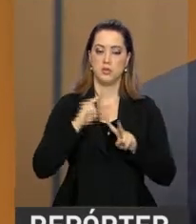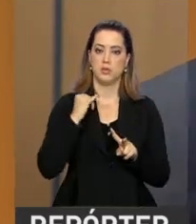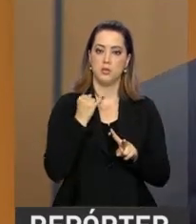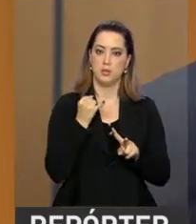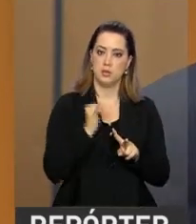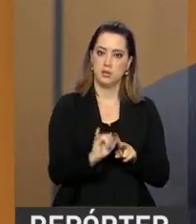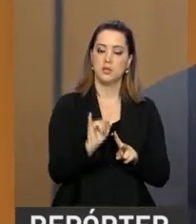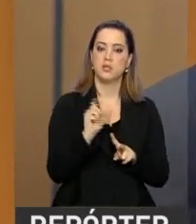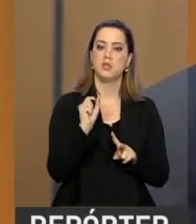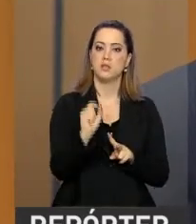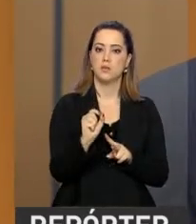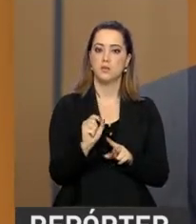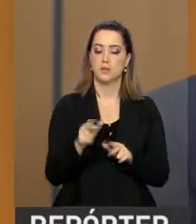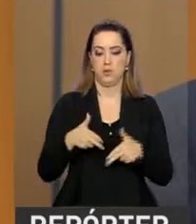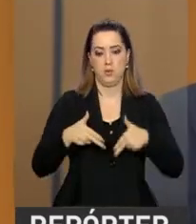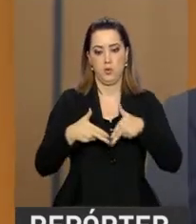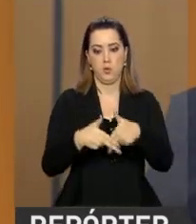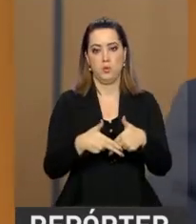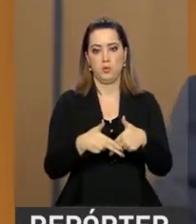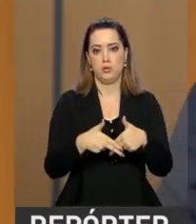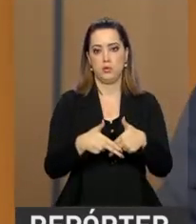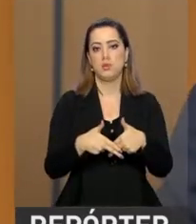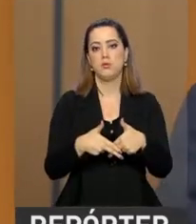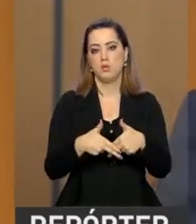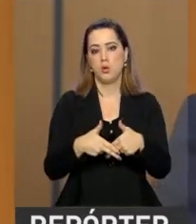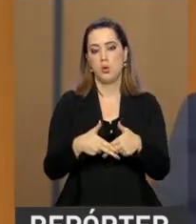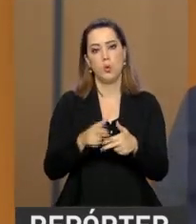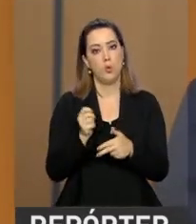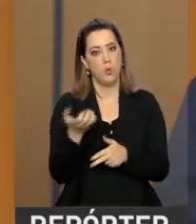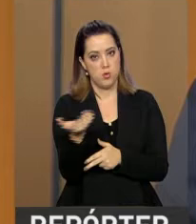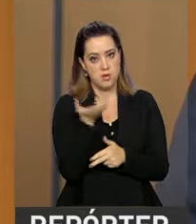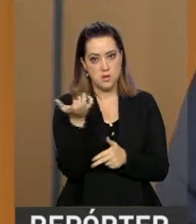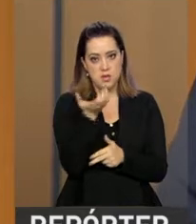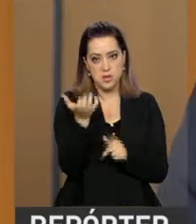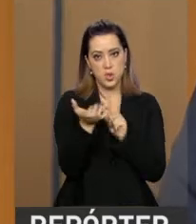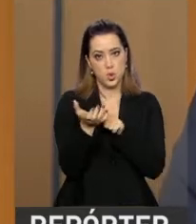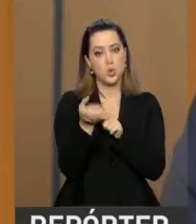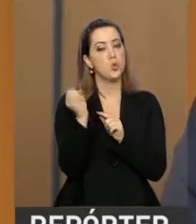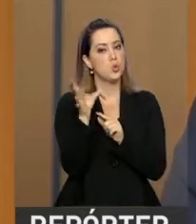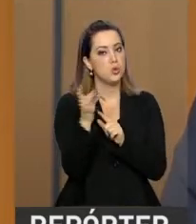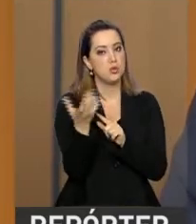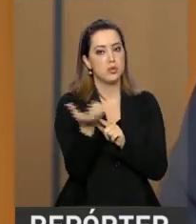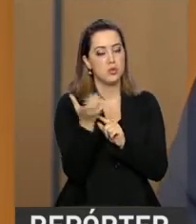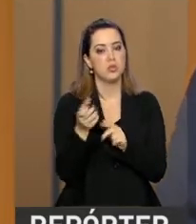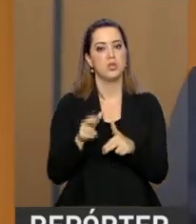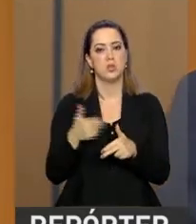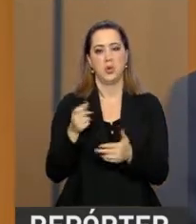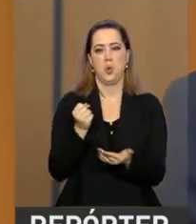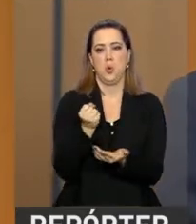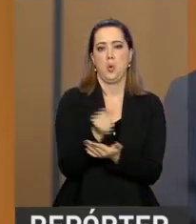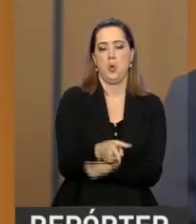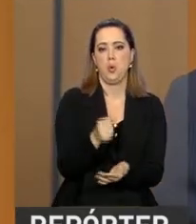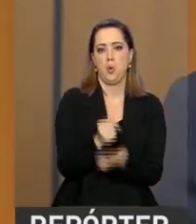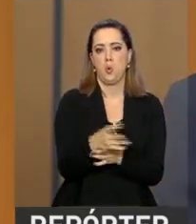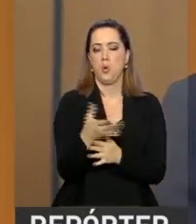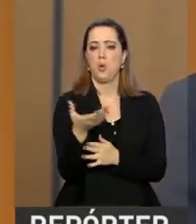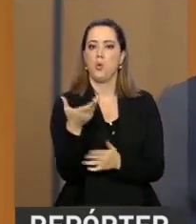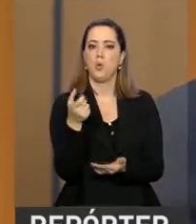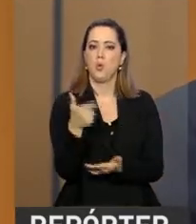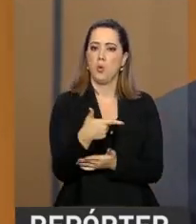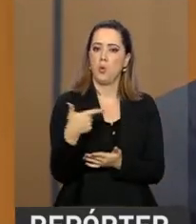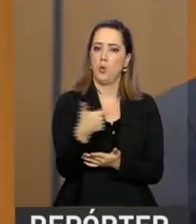por terrorismo se você comprou uma arma ou está tentando adquirir uma arma com a